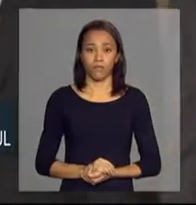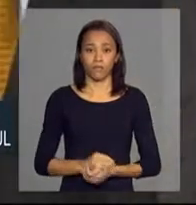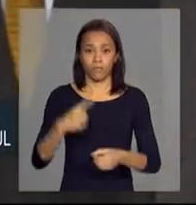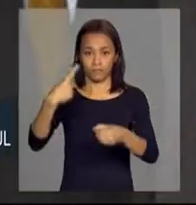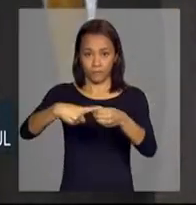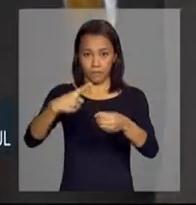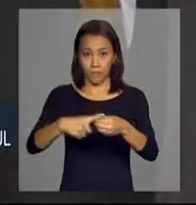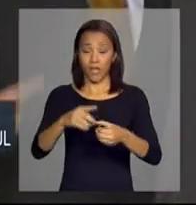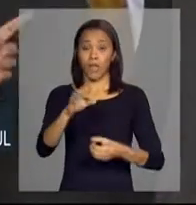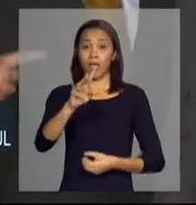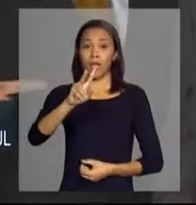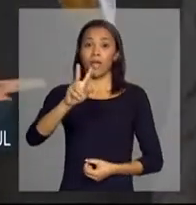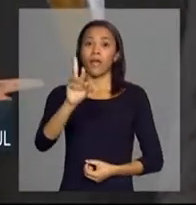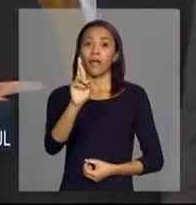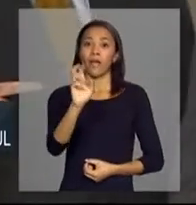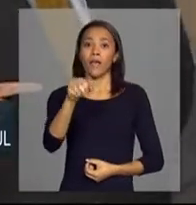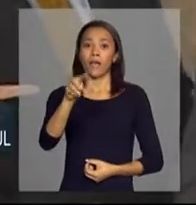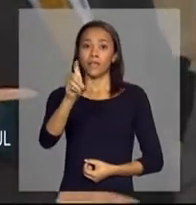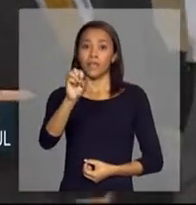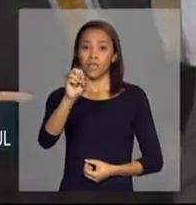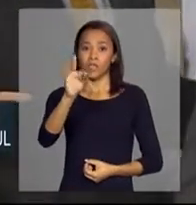Redentora, prefeito Marco César Giacomini.